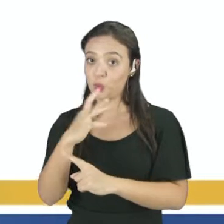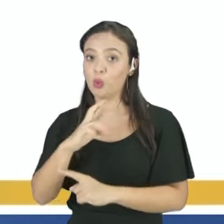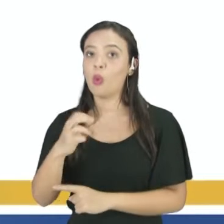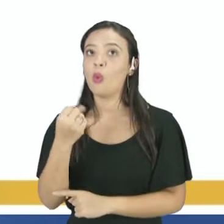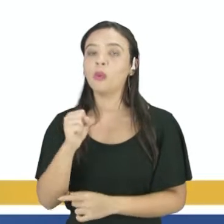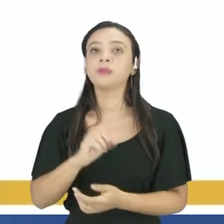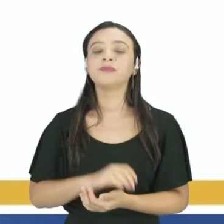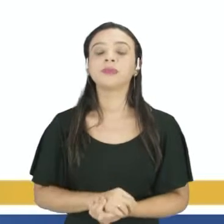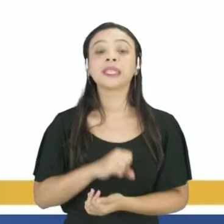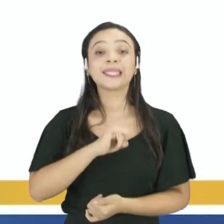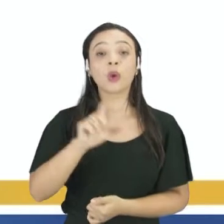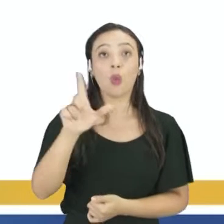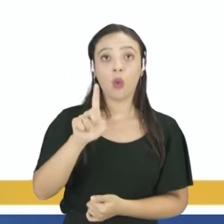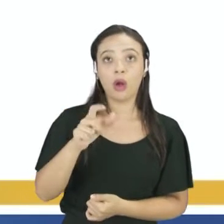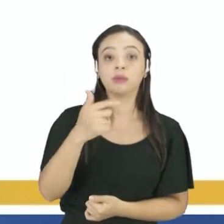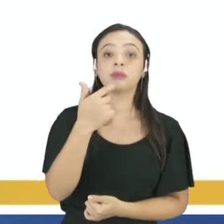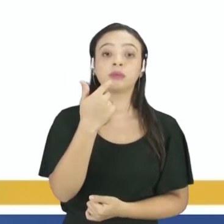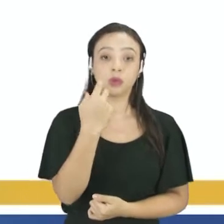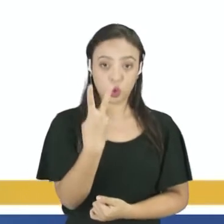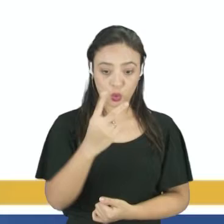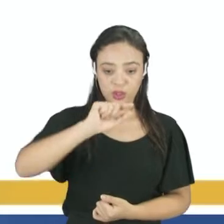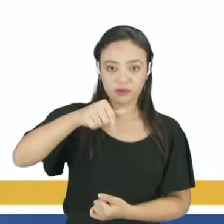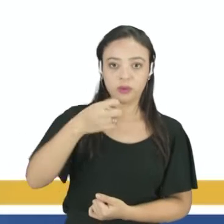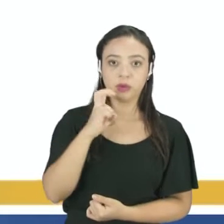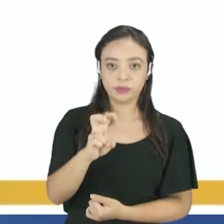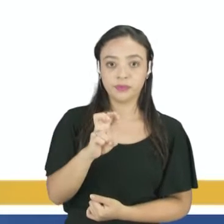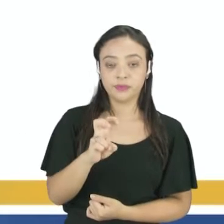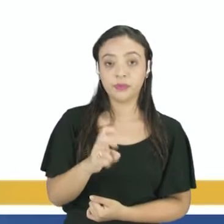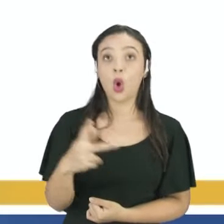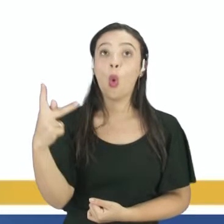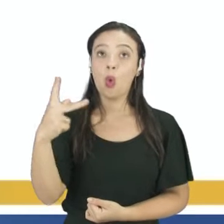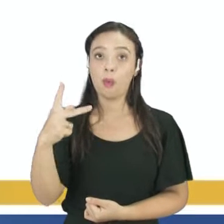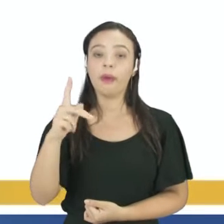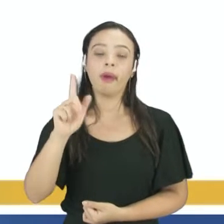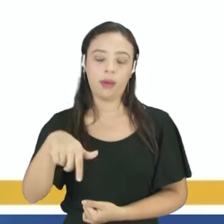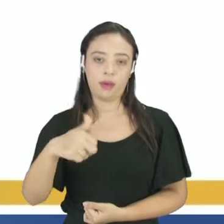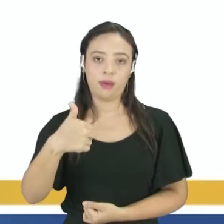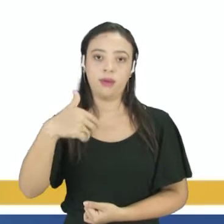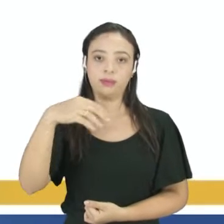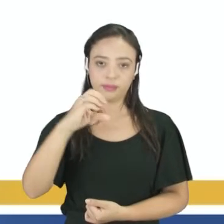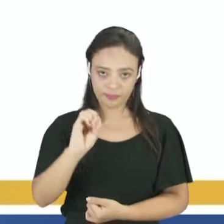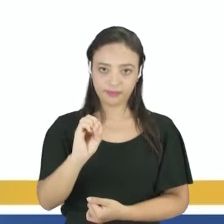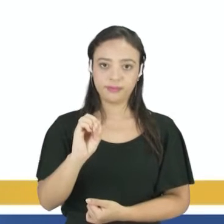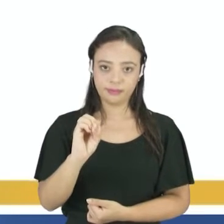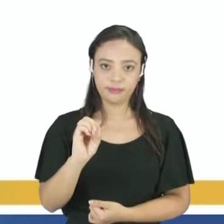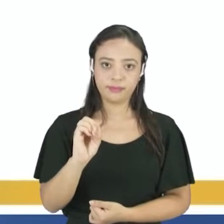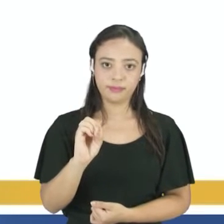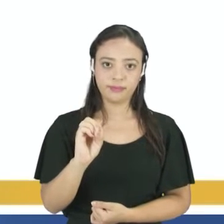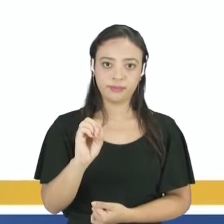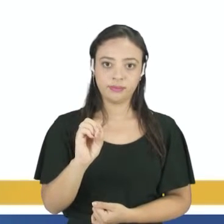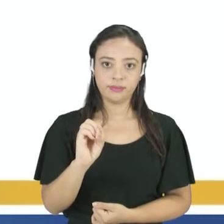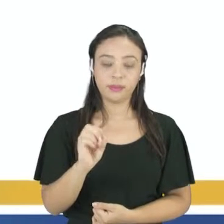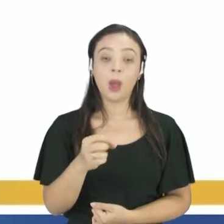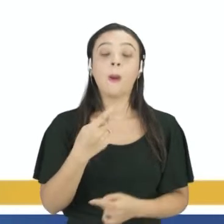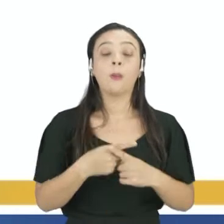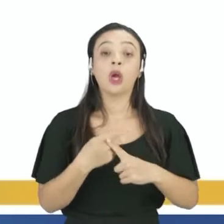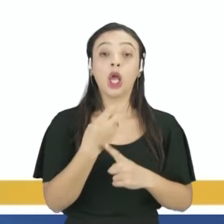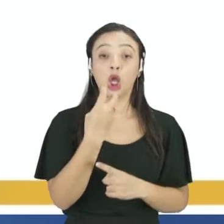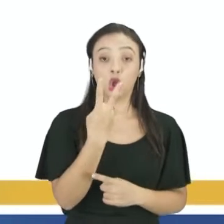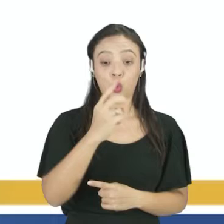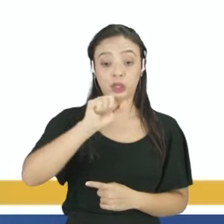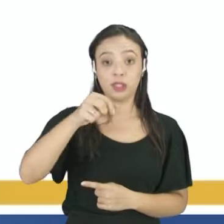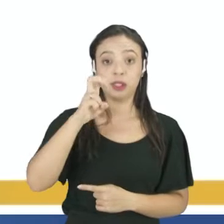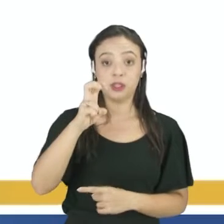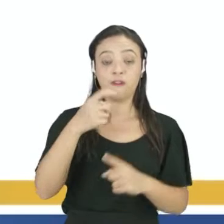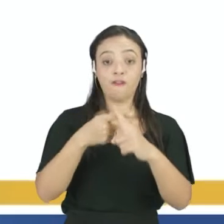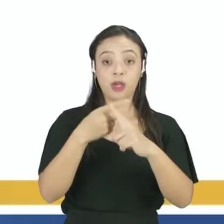Quando o lado é 2,5 centímetros, o perímetro é 10, porque 2,5 multiplicado por 2,5 multiplicado por 4